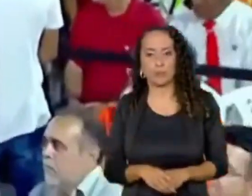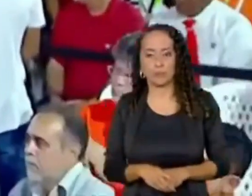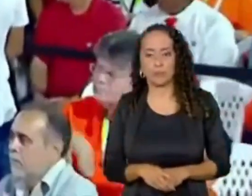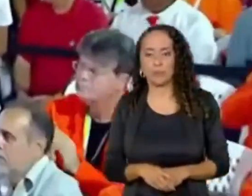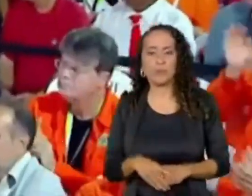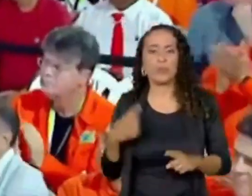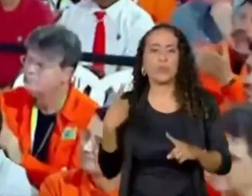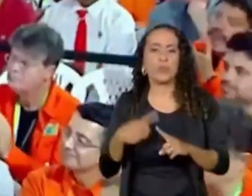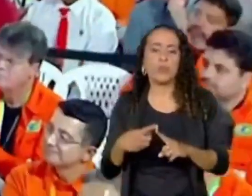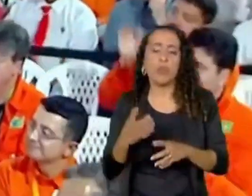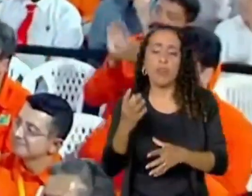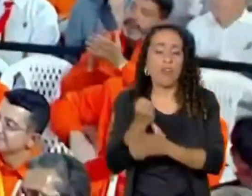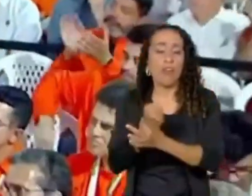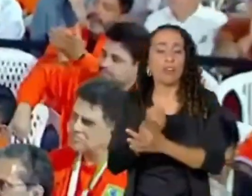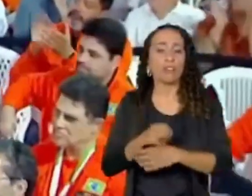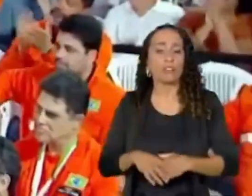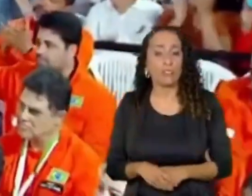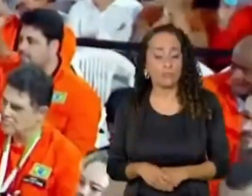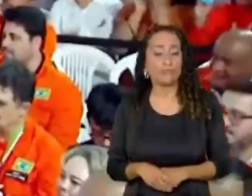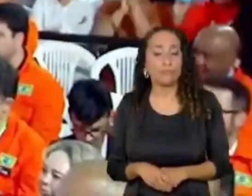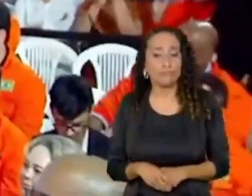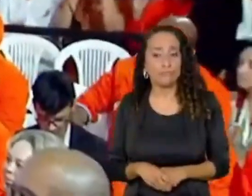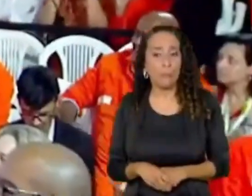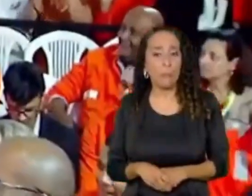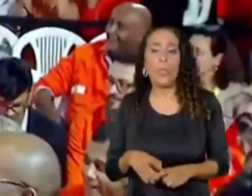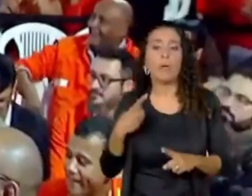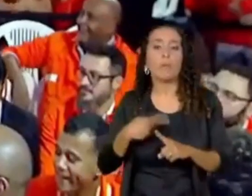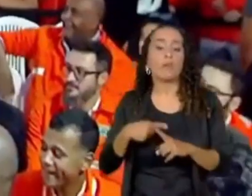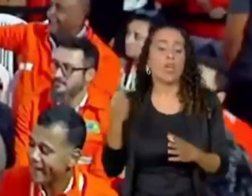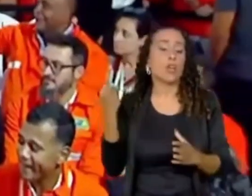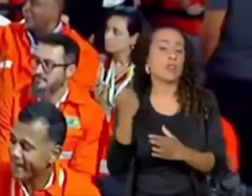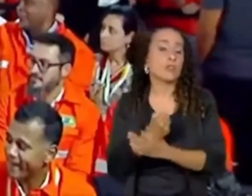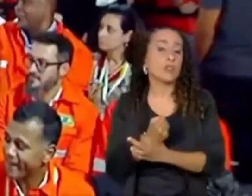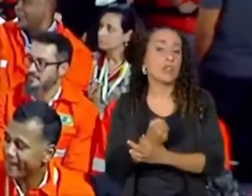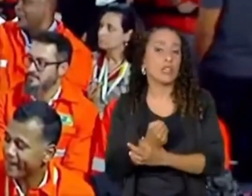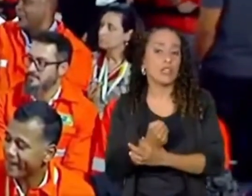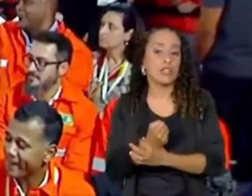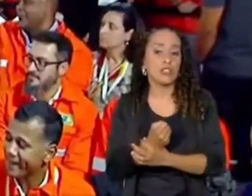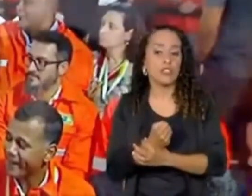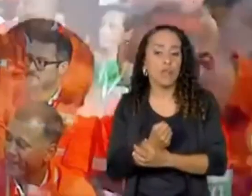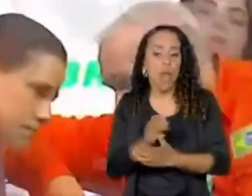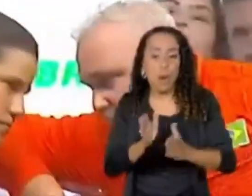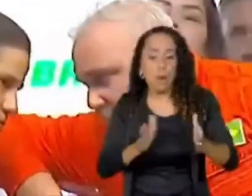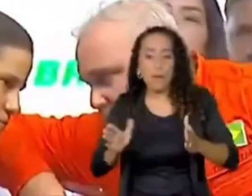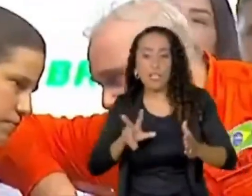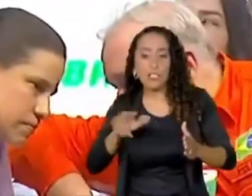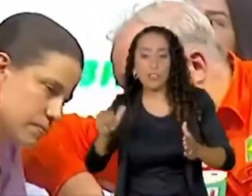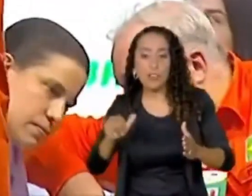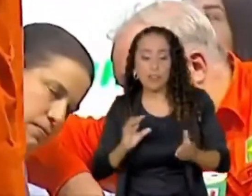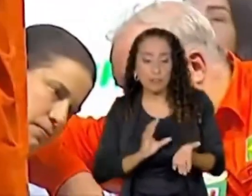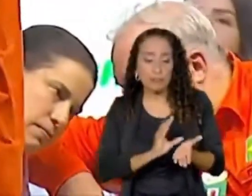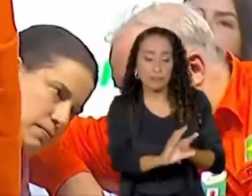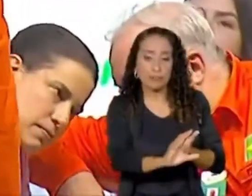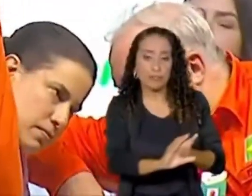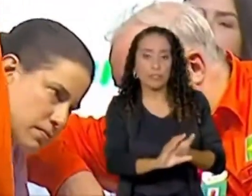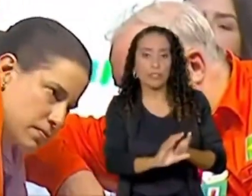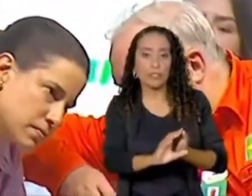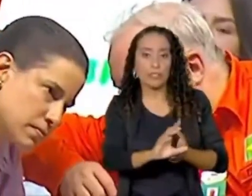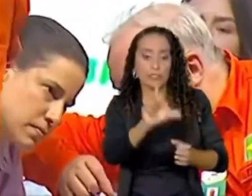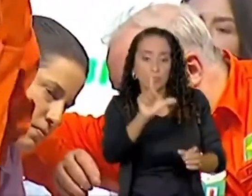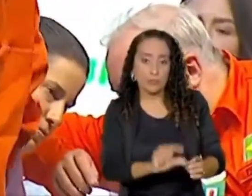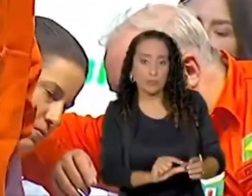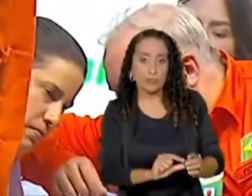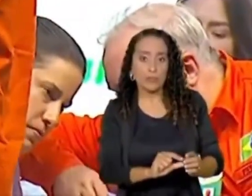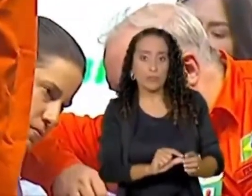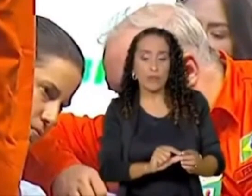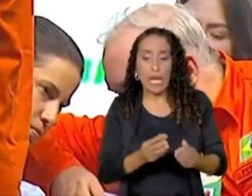Por que que não garante? Por que que não garante uma parte do que vai lucrar com a desoneração distribuída em forma de salário